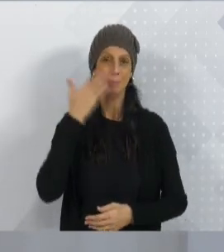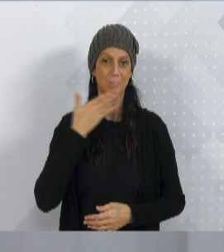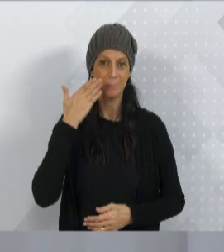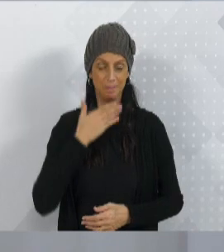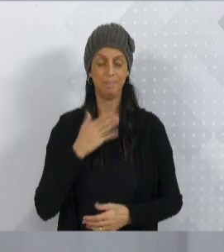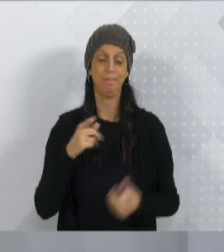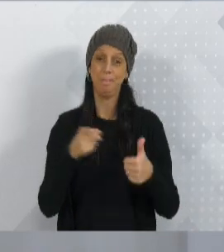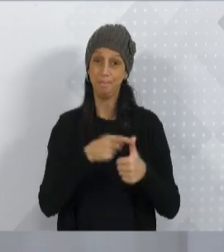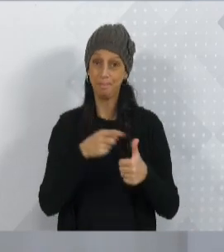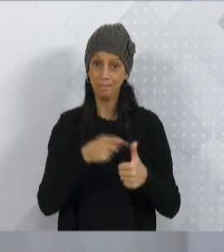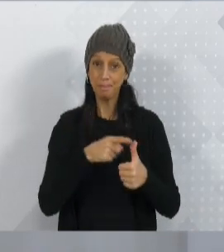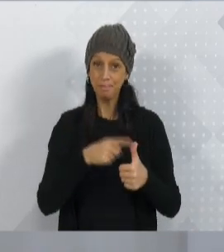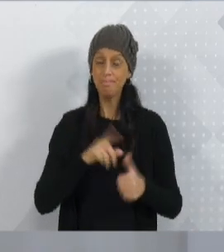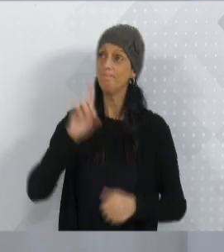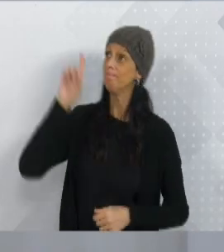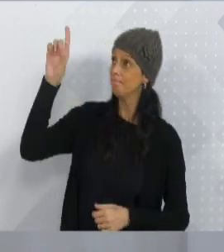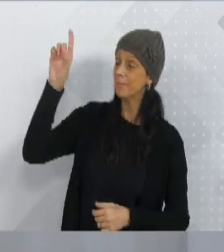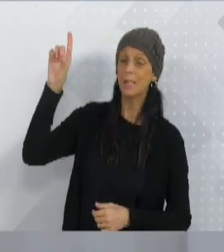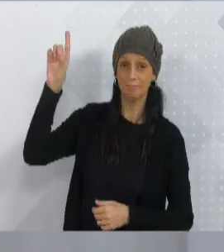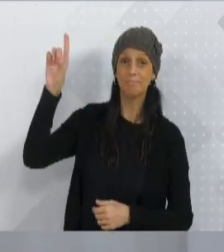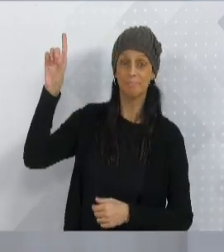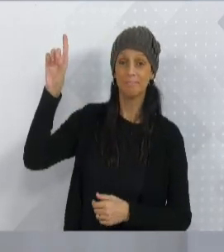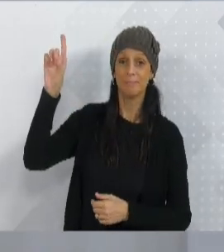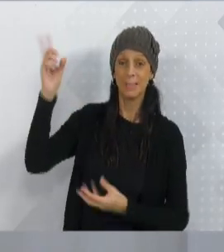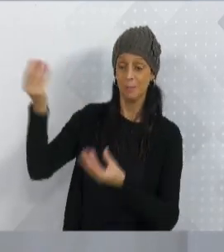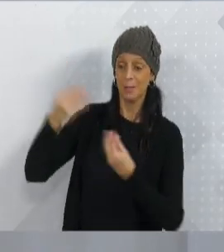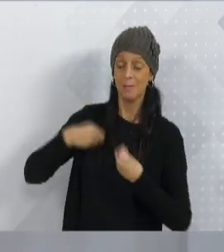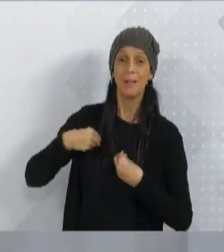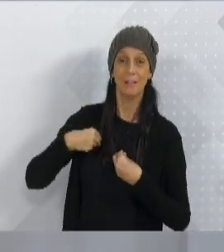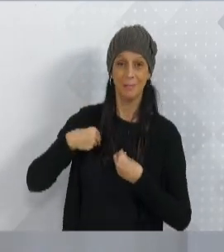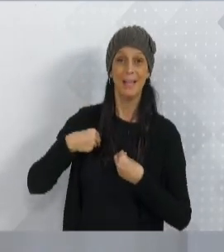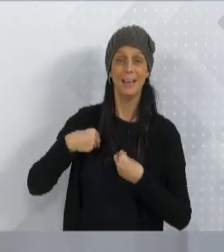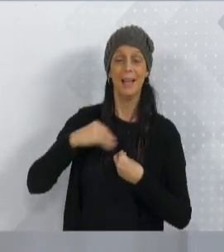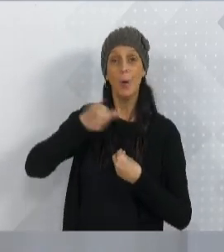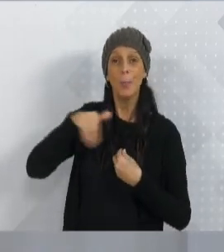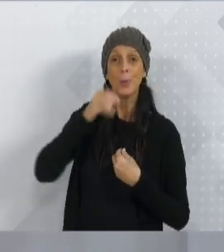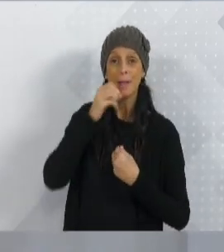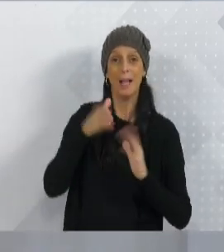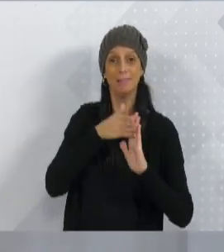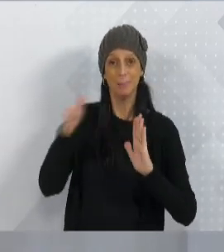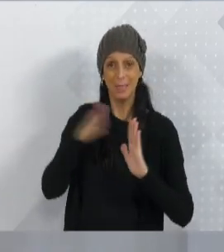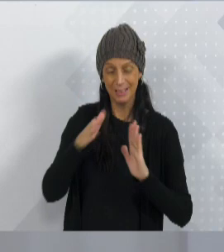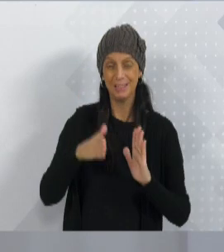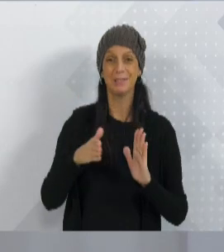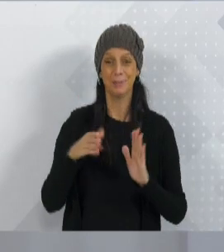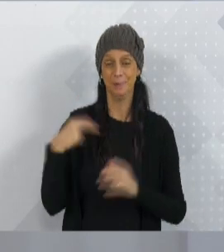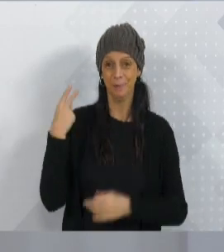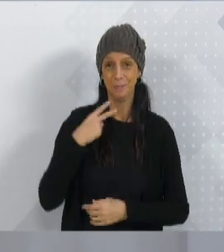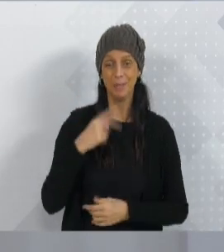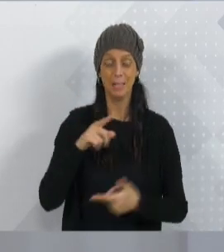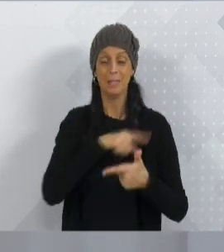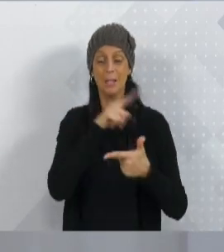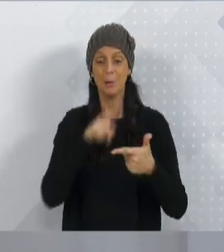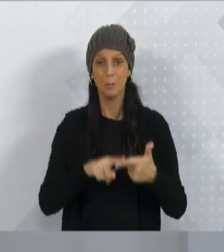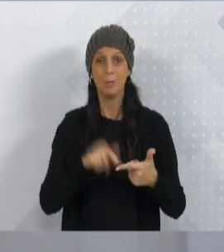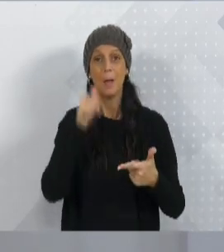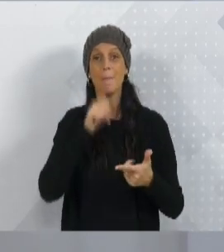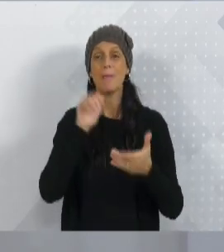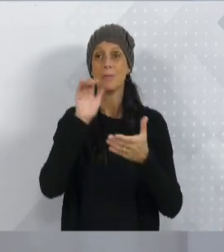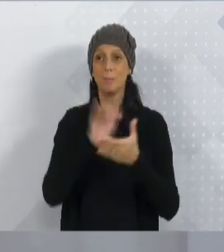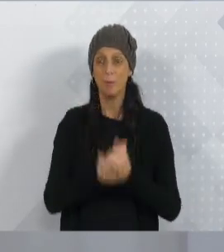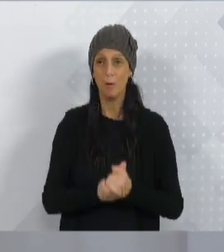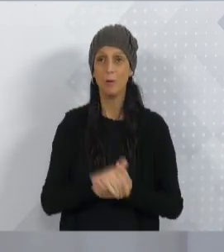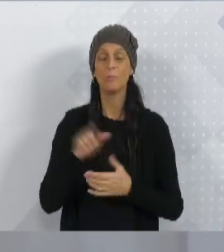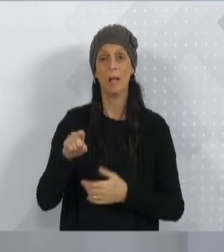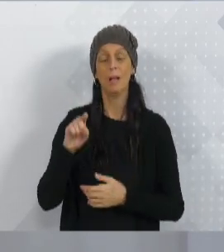são primeiramente a Deus que me permitiu seguir essa vocação nesse período em segundo lugar a minha esposa Ana Paula que foi compreensível